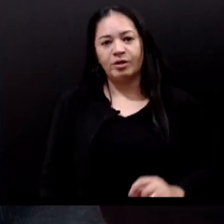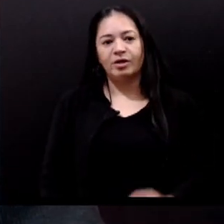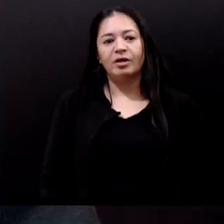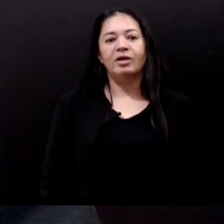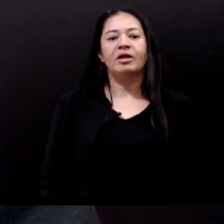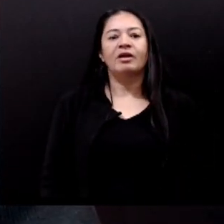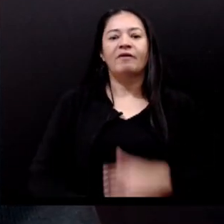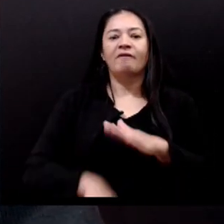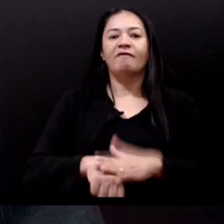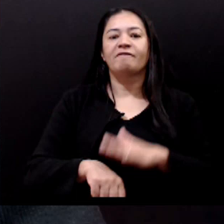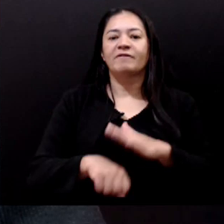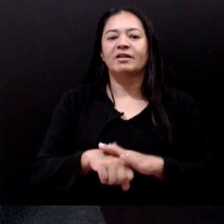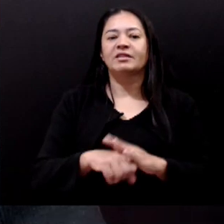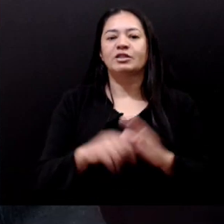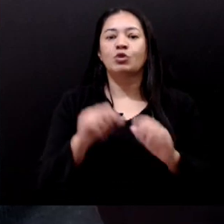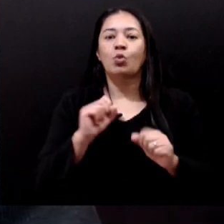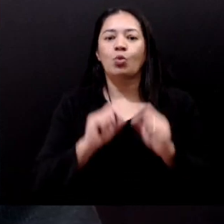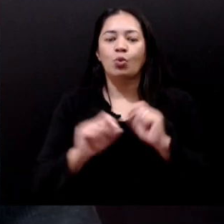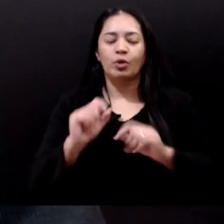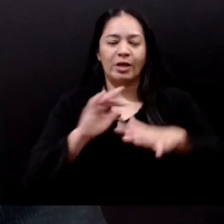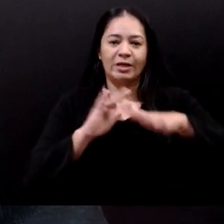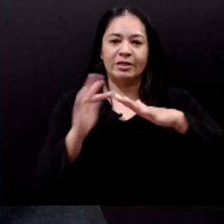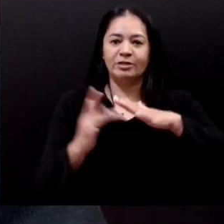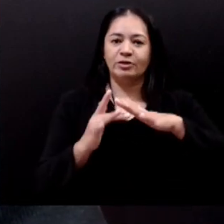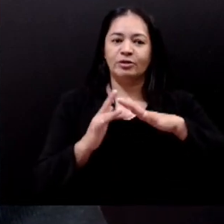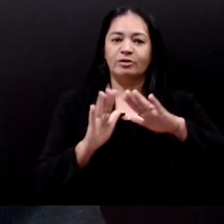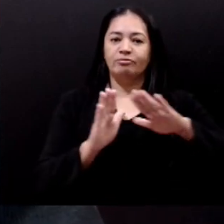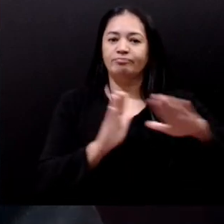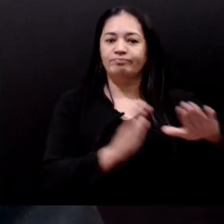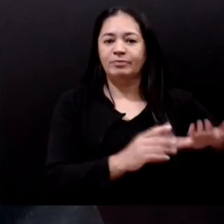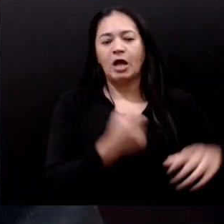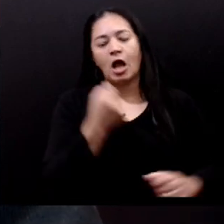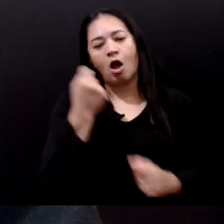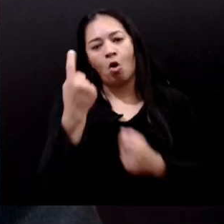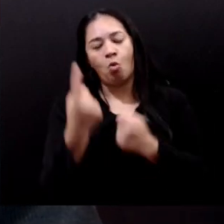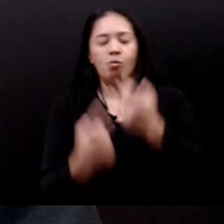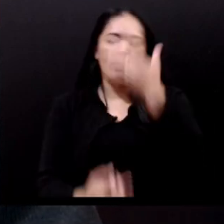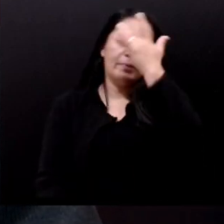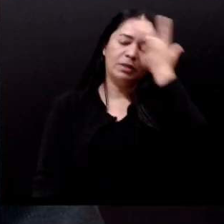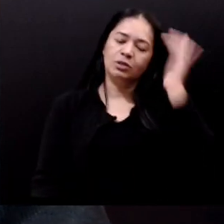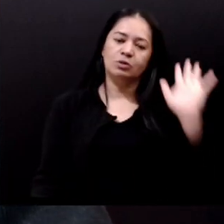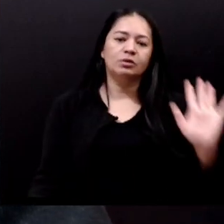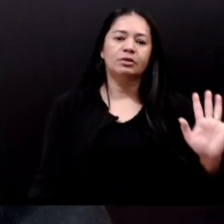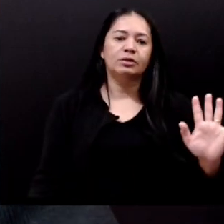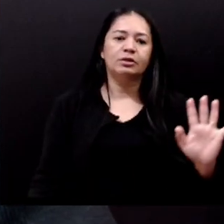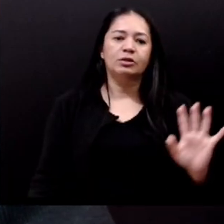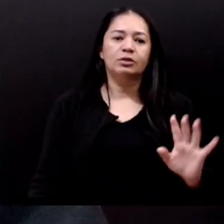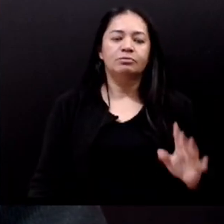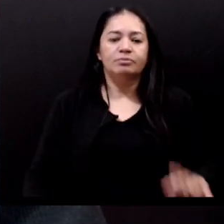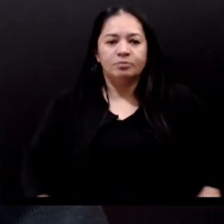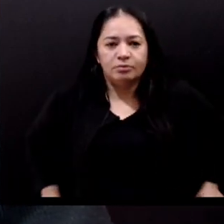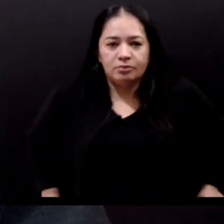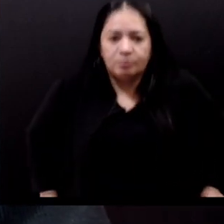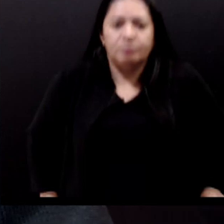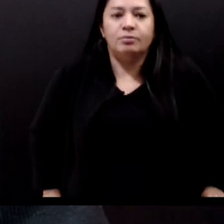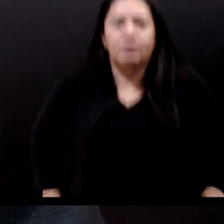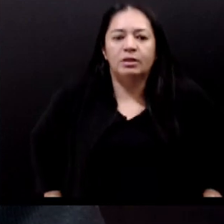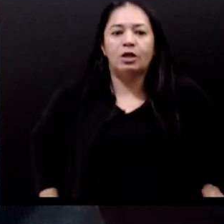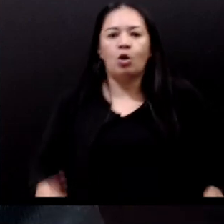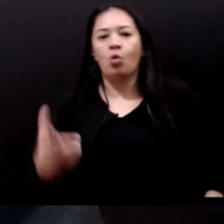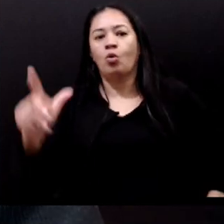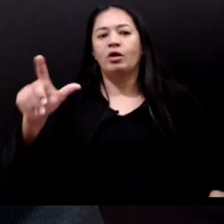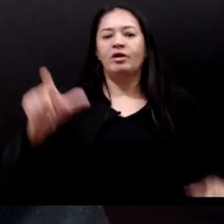da rede social. Alguns Uhum, deles, é claro. Outros não. Outros simplesmente ele faz qualquer coisa, ele já vai lá e